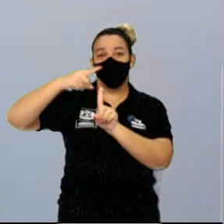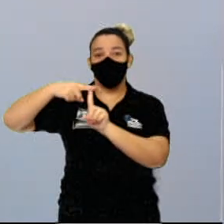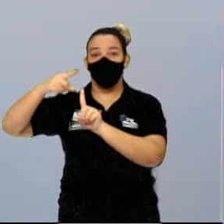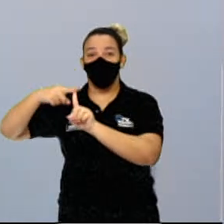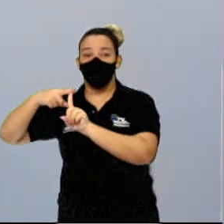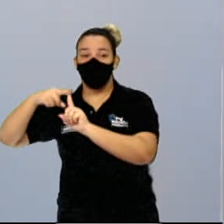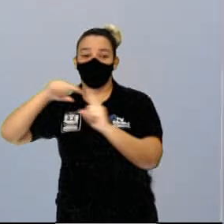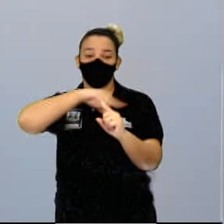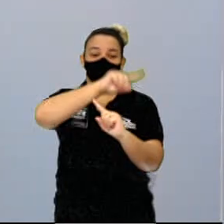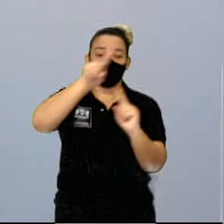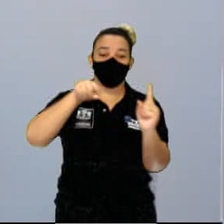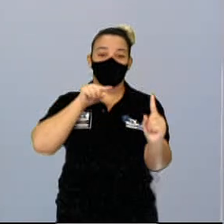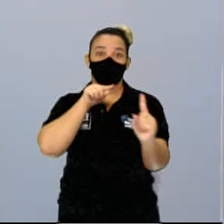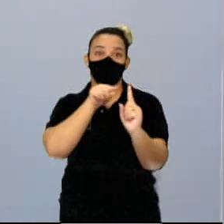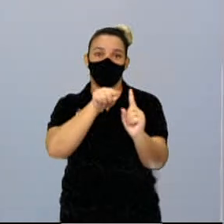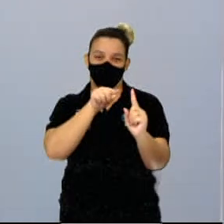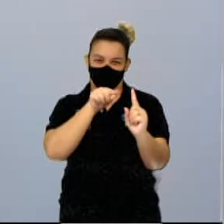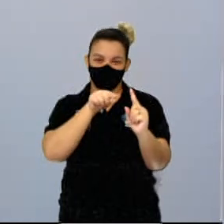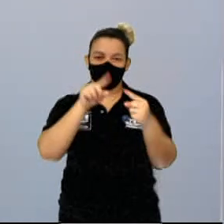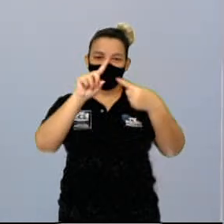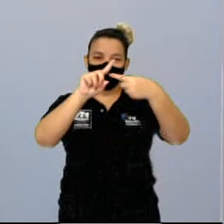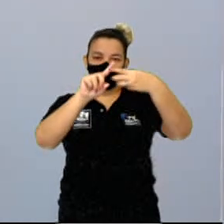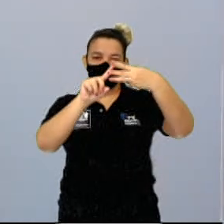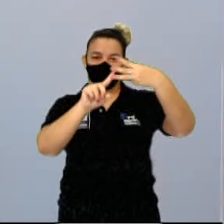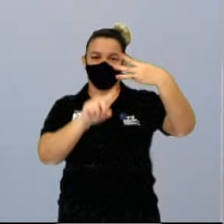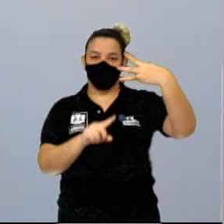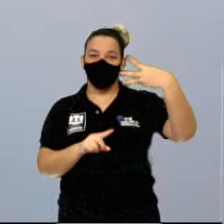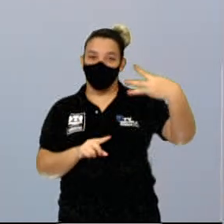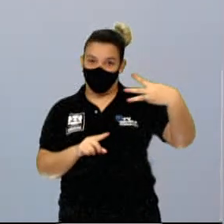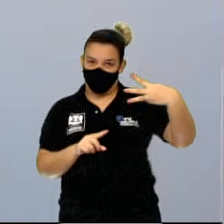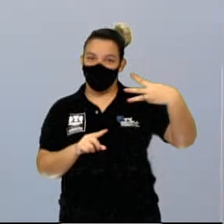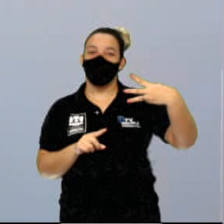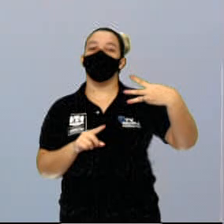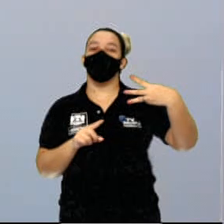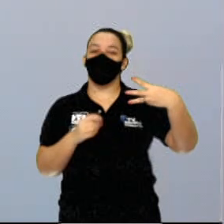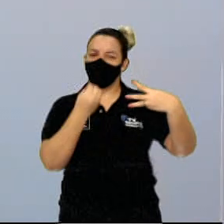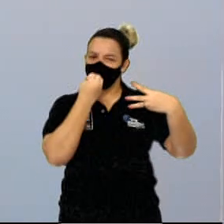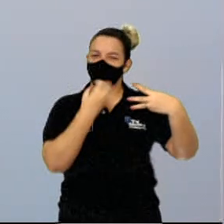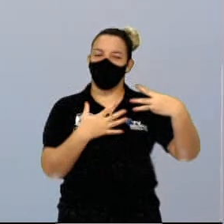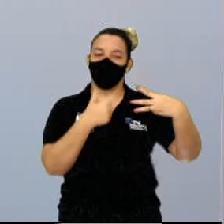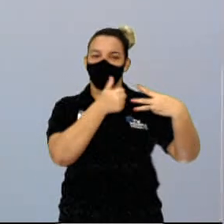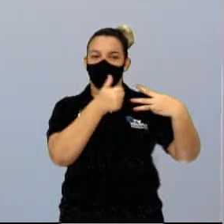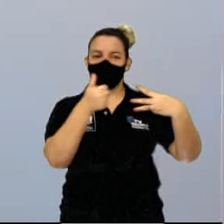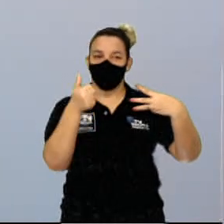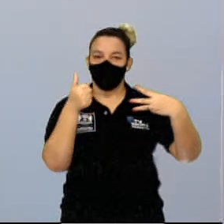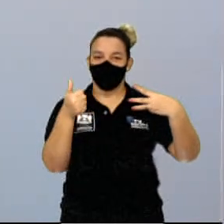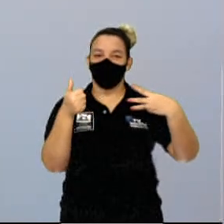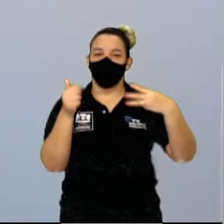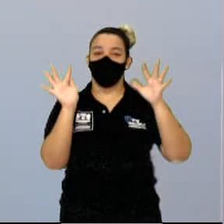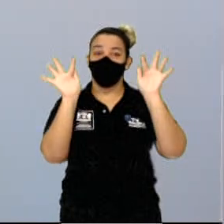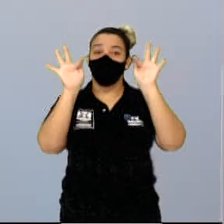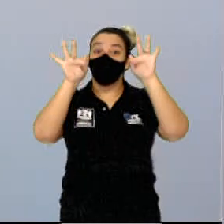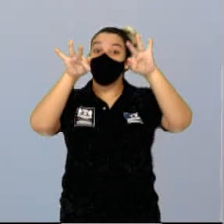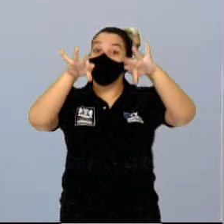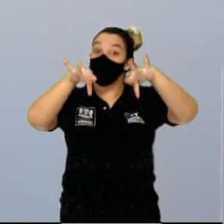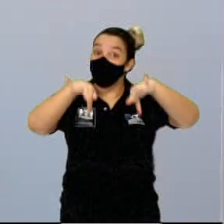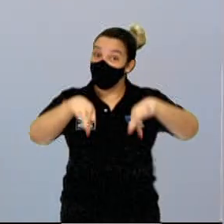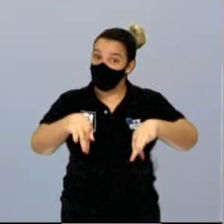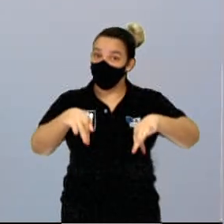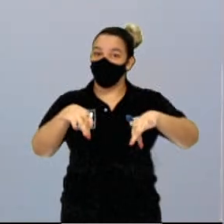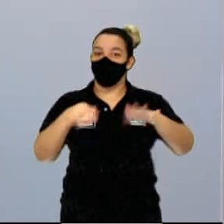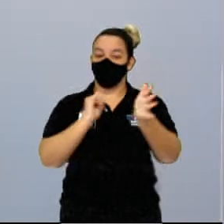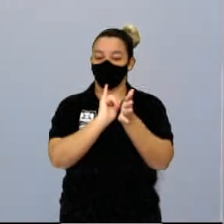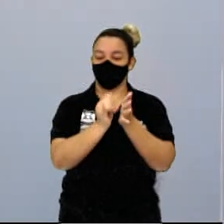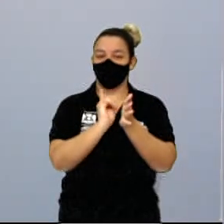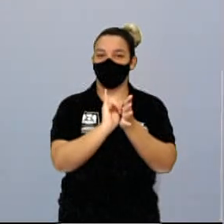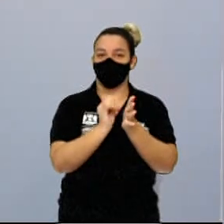poderiam, versões, né, de moral aí que poderia ser muito bem colocadas no final, ao final dessa